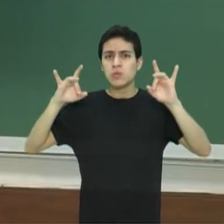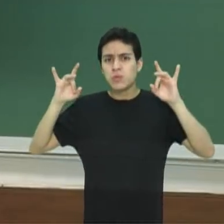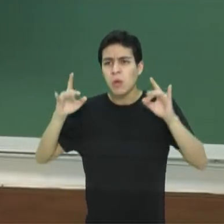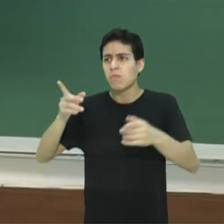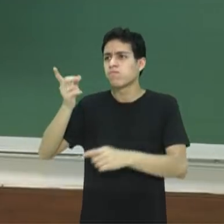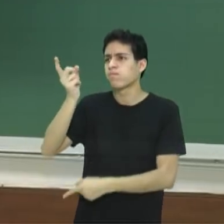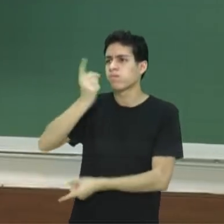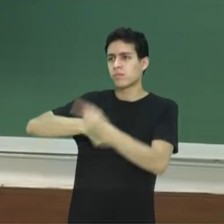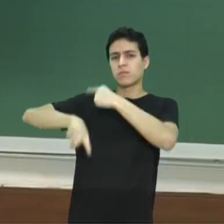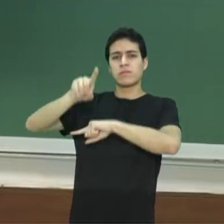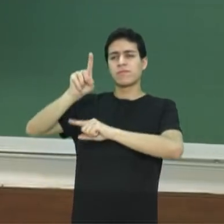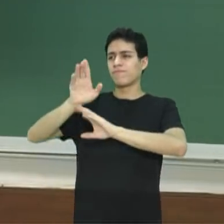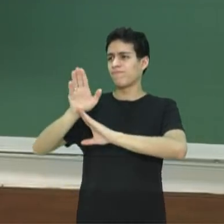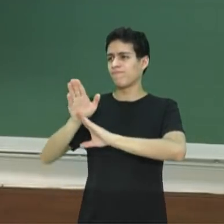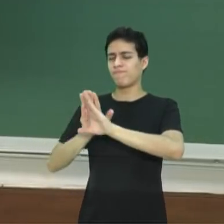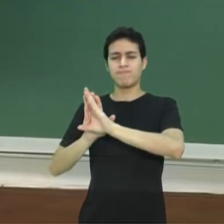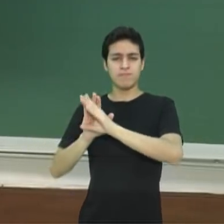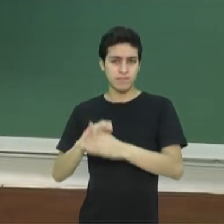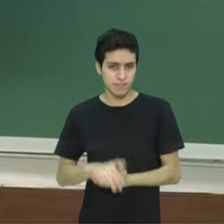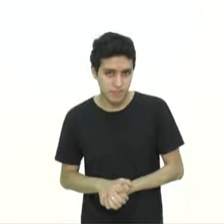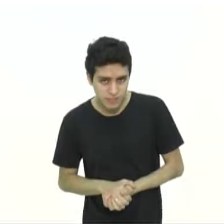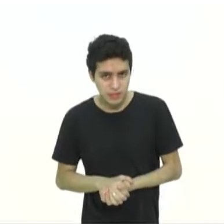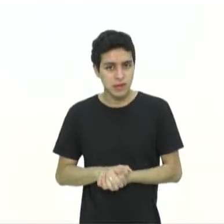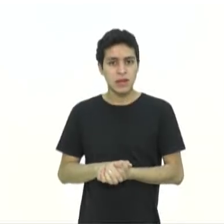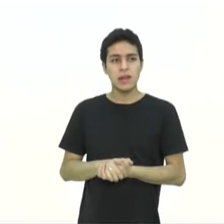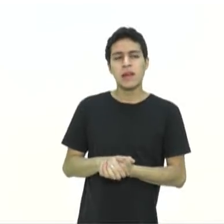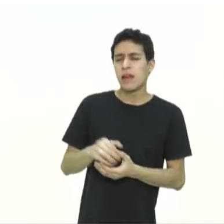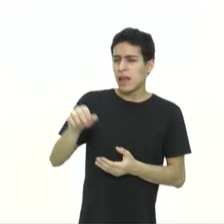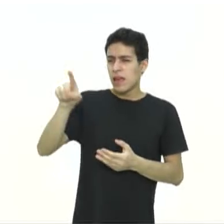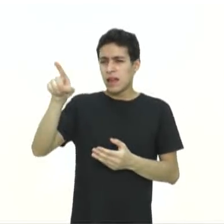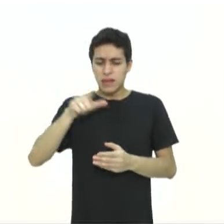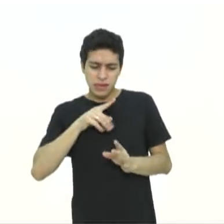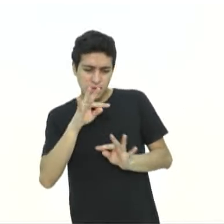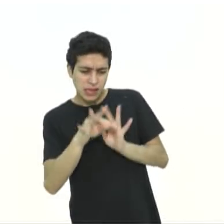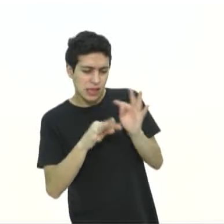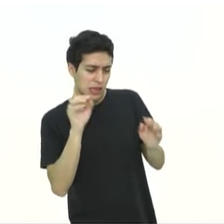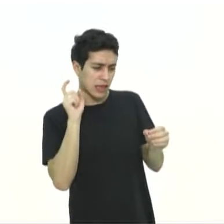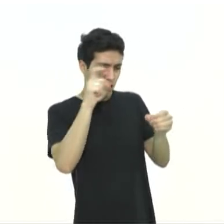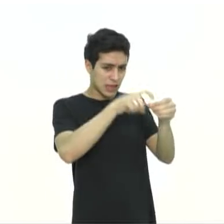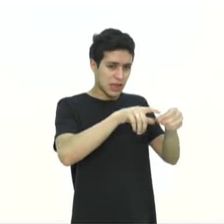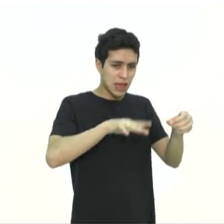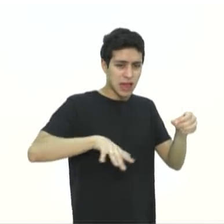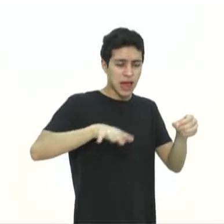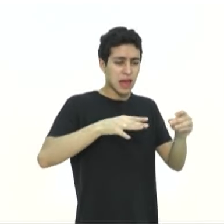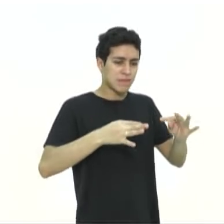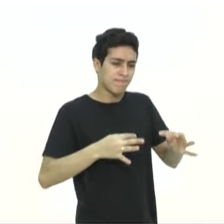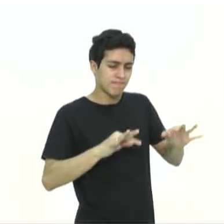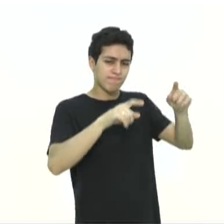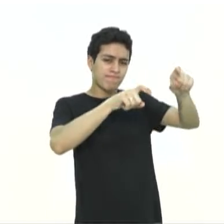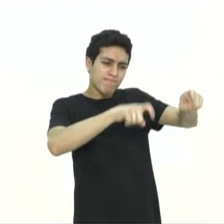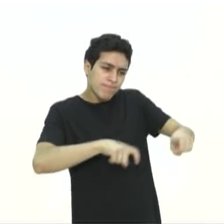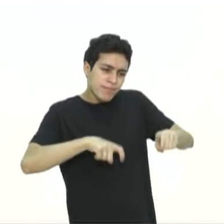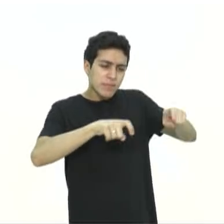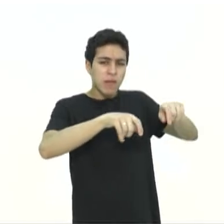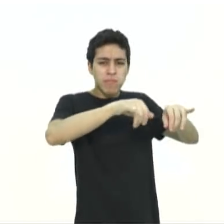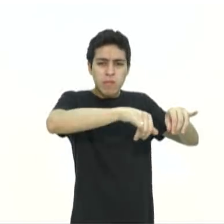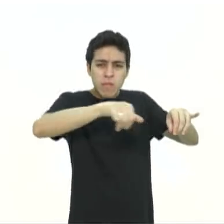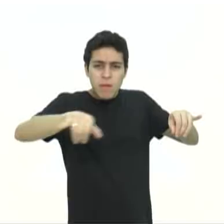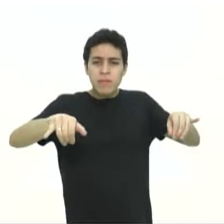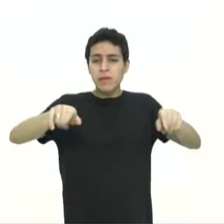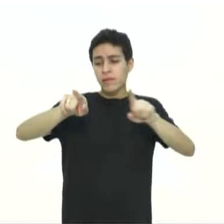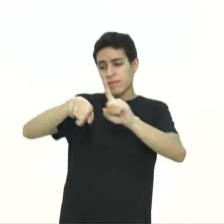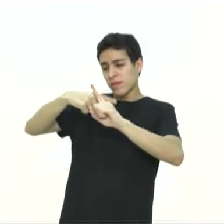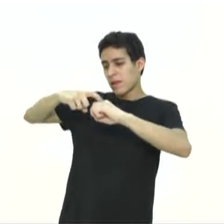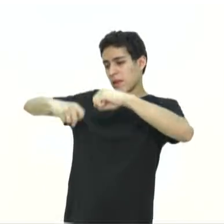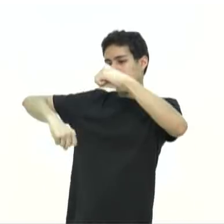cada vez maior. Né? É usado tanto na agropecuária quanto na indústria o maquinário, a alta tecnologia. Mas, diante de tudo isso